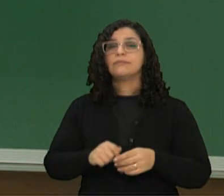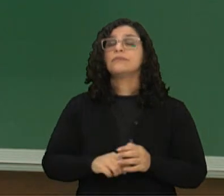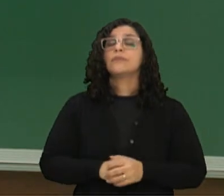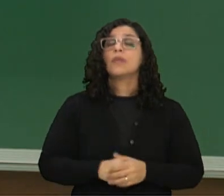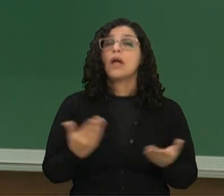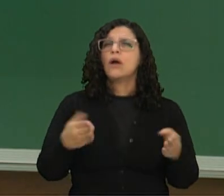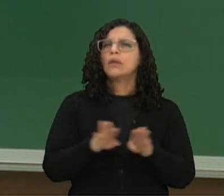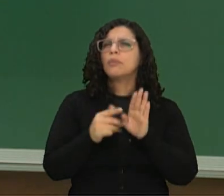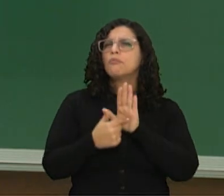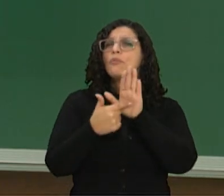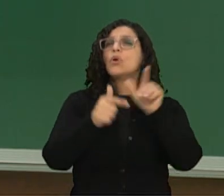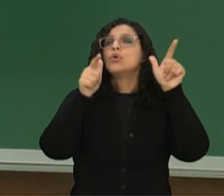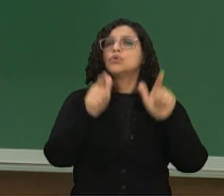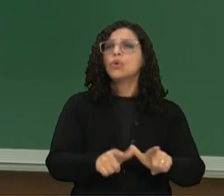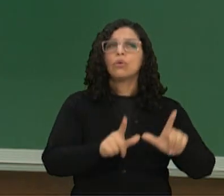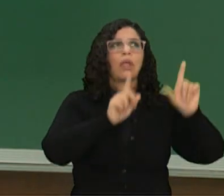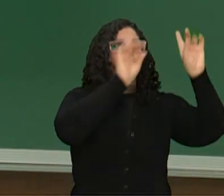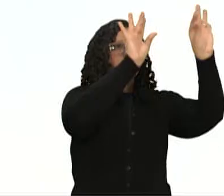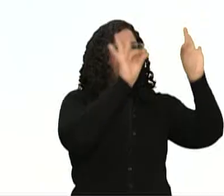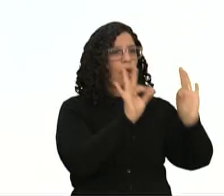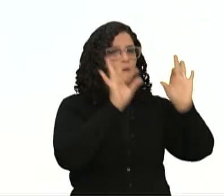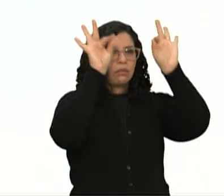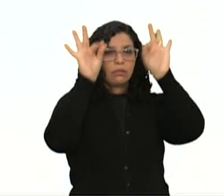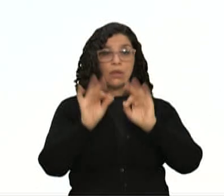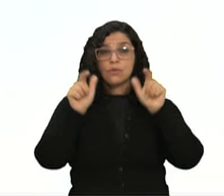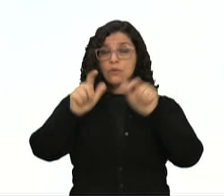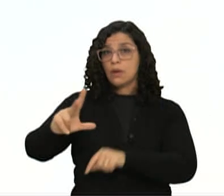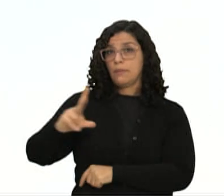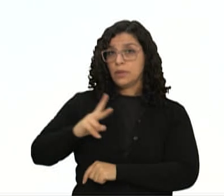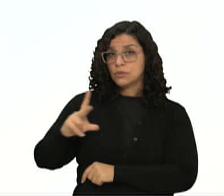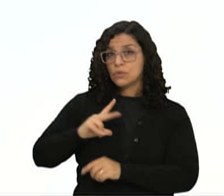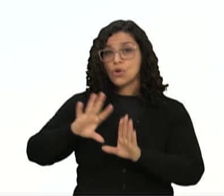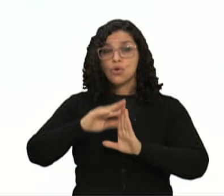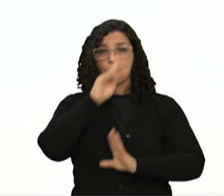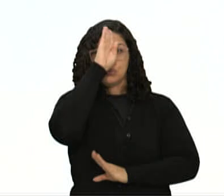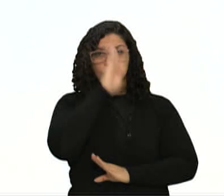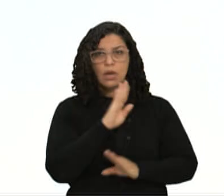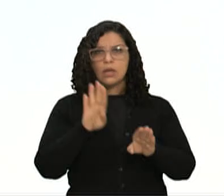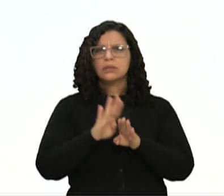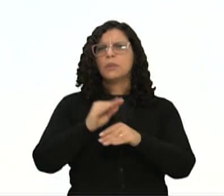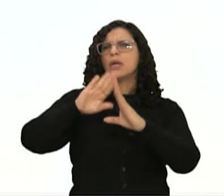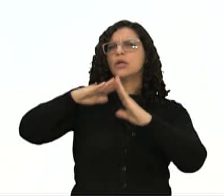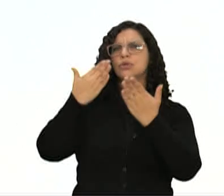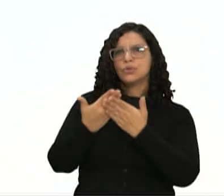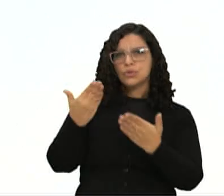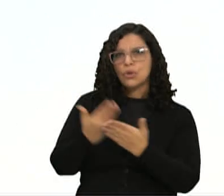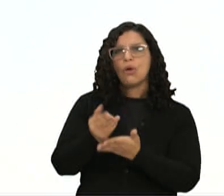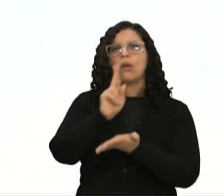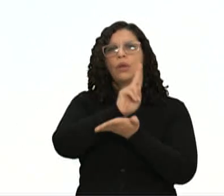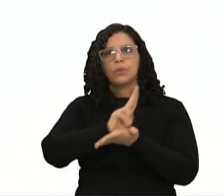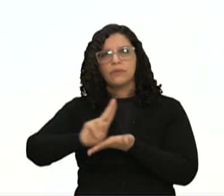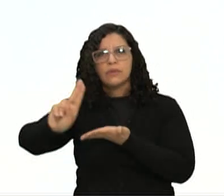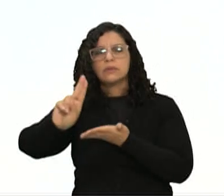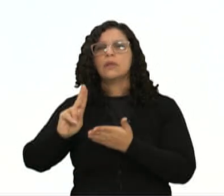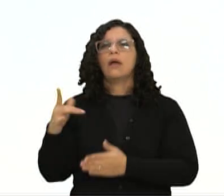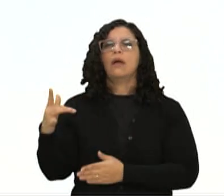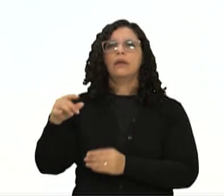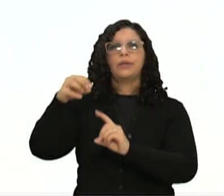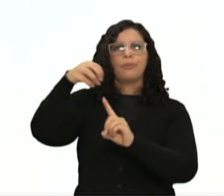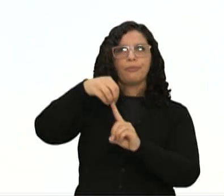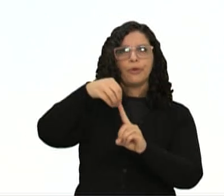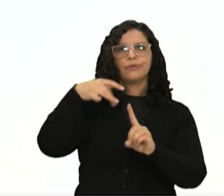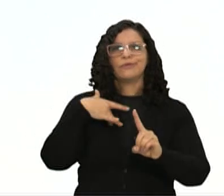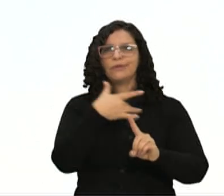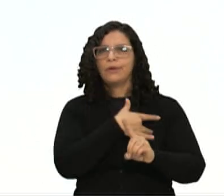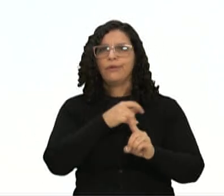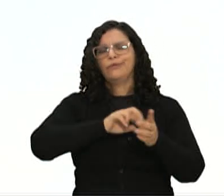é exposto em espaços públicos ou privados, como escolas, universidades, unidades de saúde, etc. Então, esse gênero